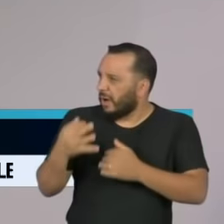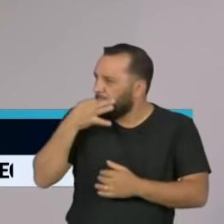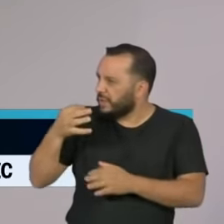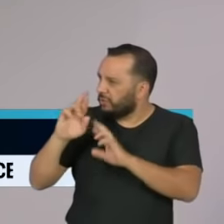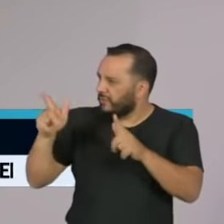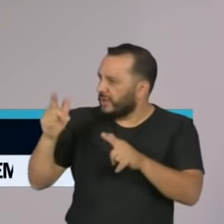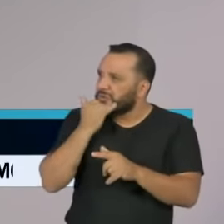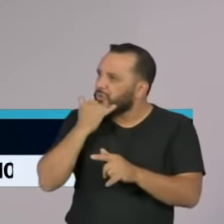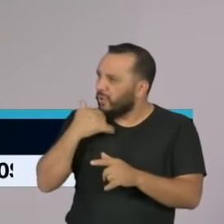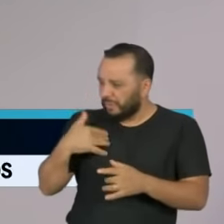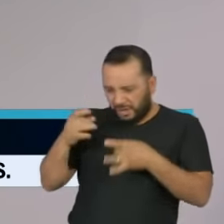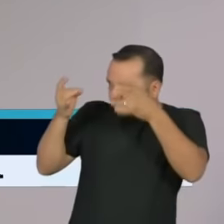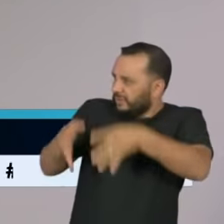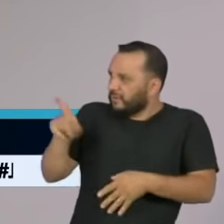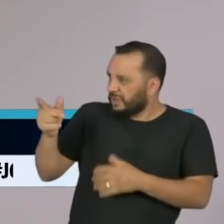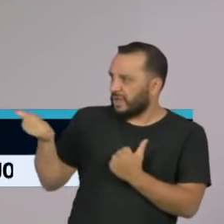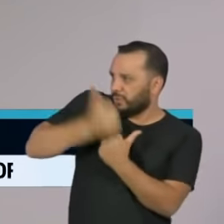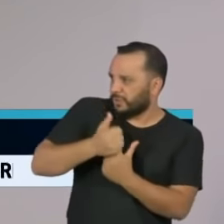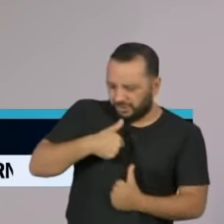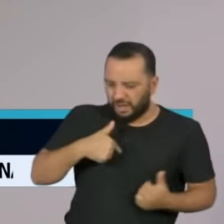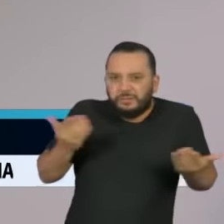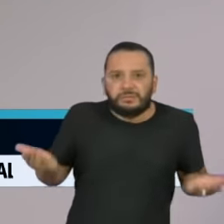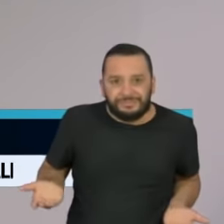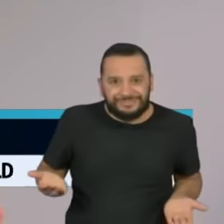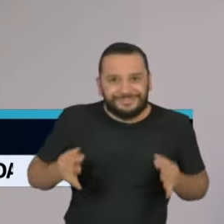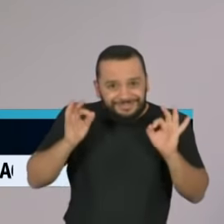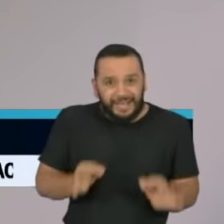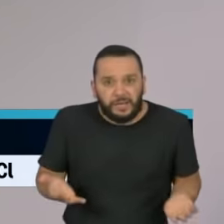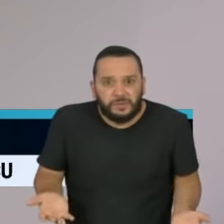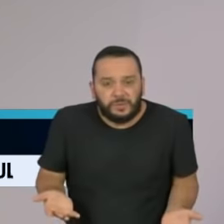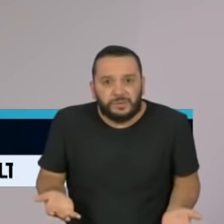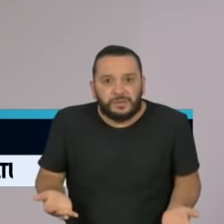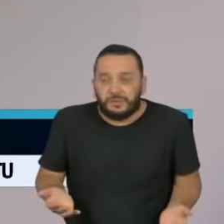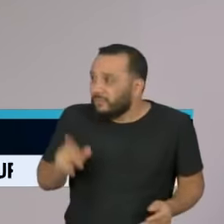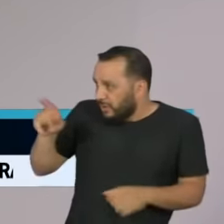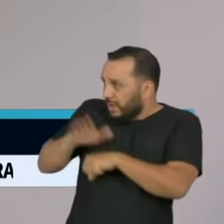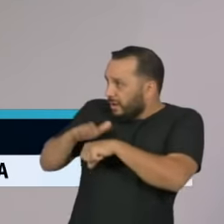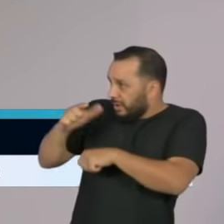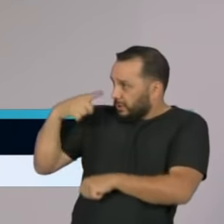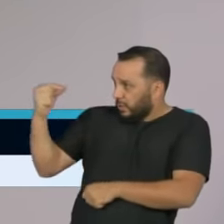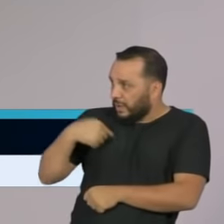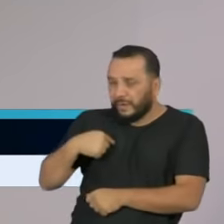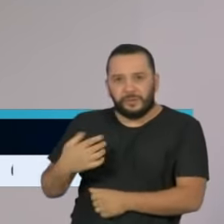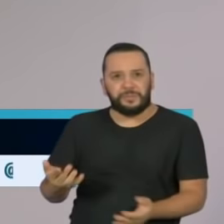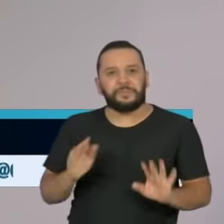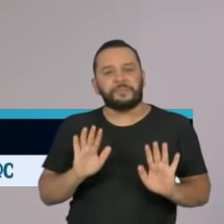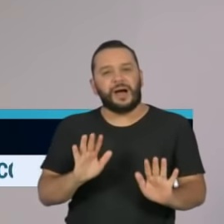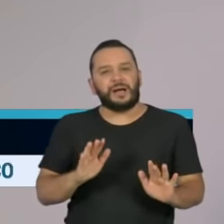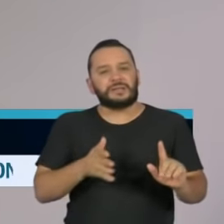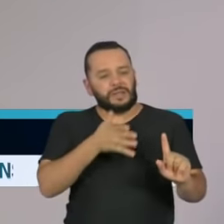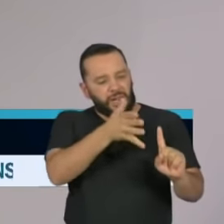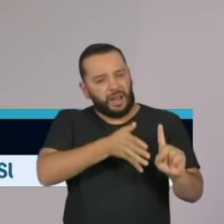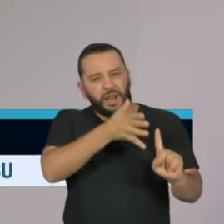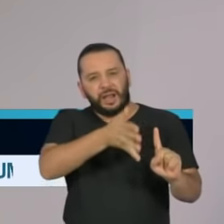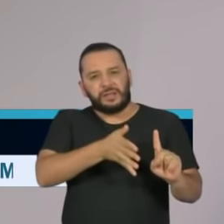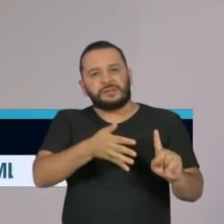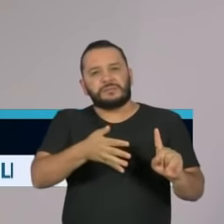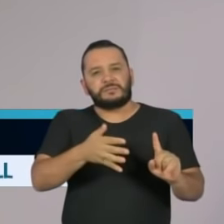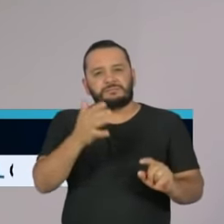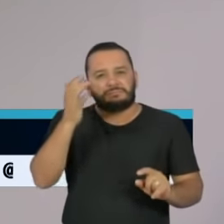então o senhor bota alguém aqui para fazer o que o senhor quer fazer. Não é isso? O senhor me colocou aqui, mas eu achei um ato de alta relevância,